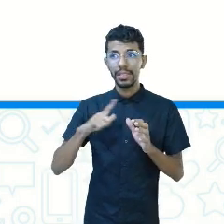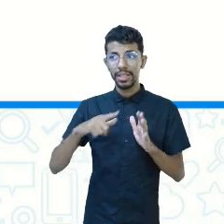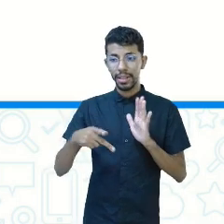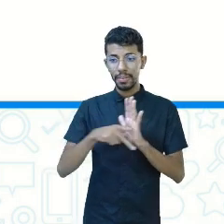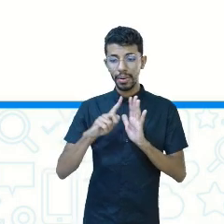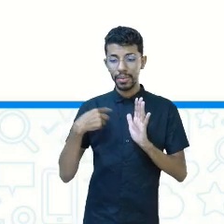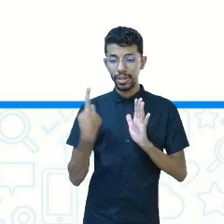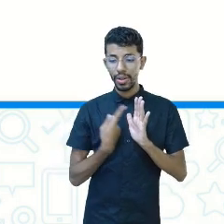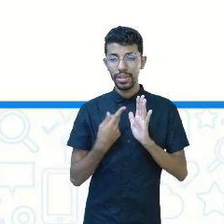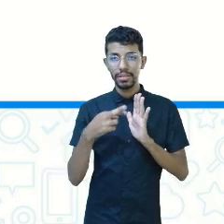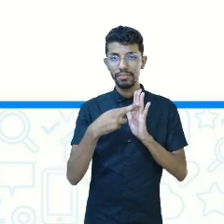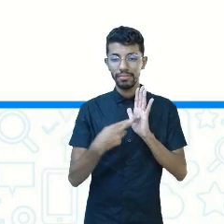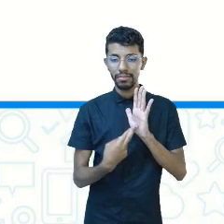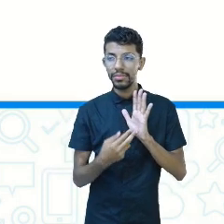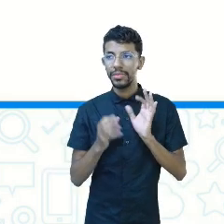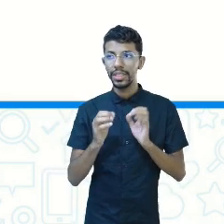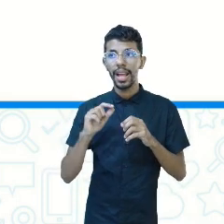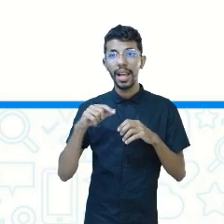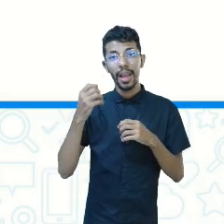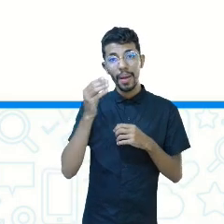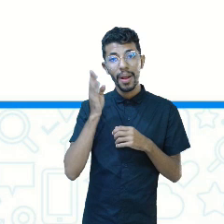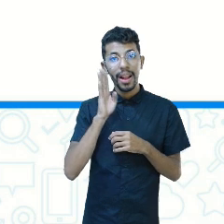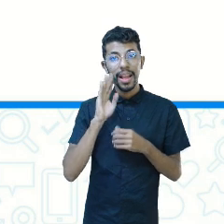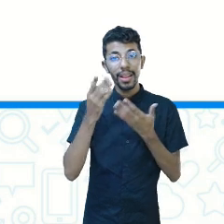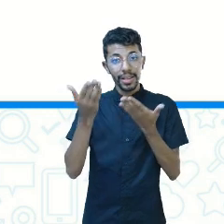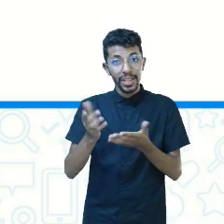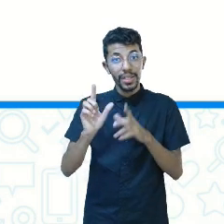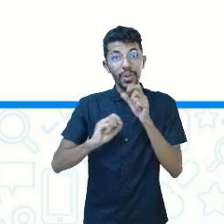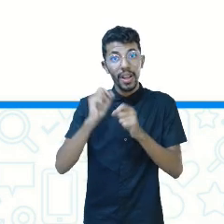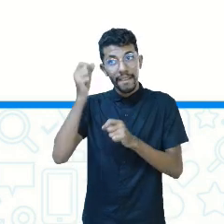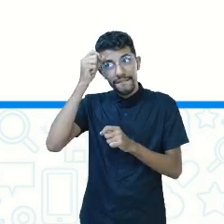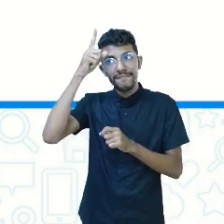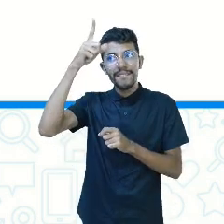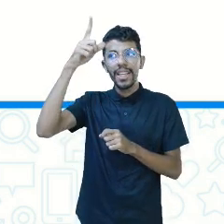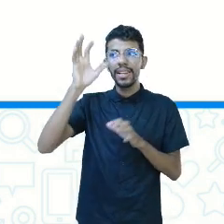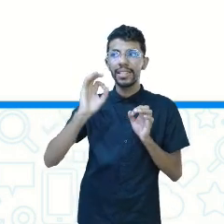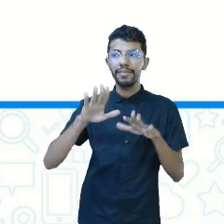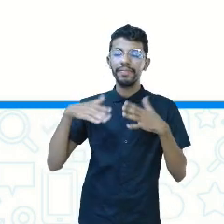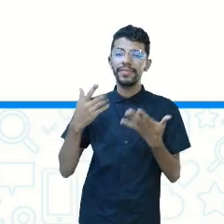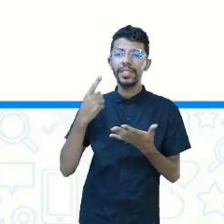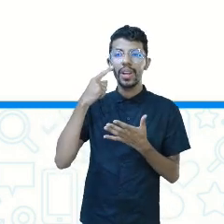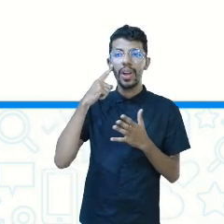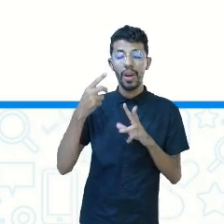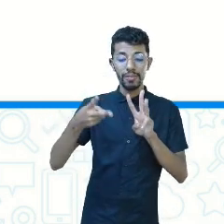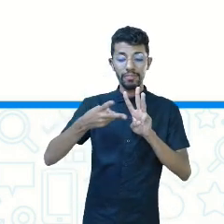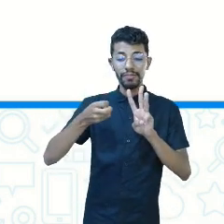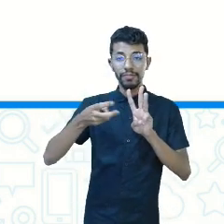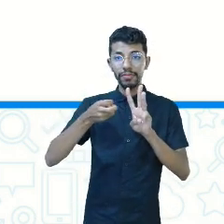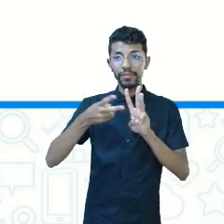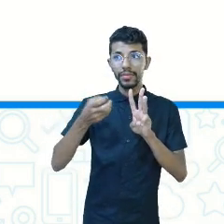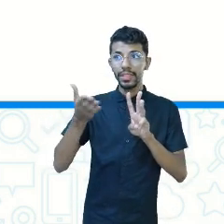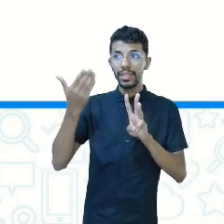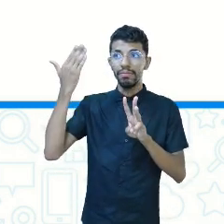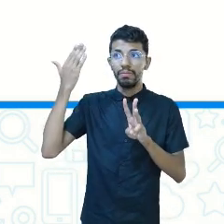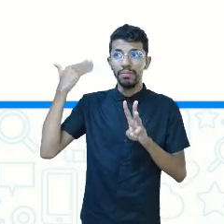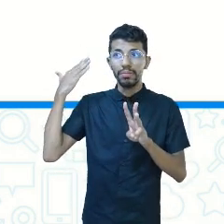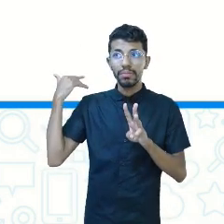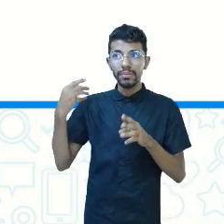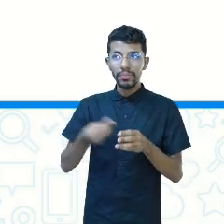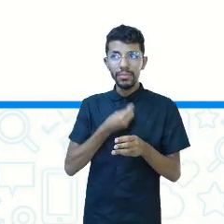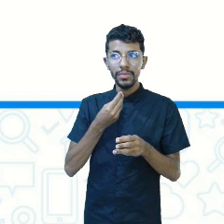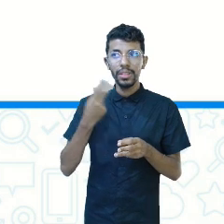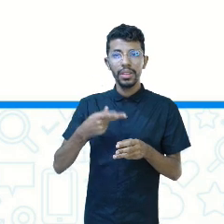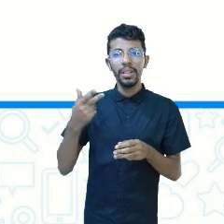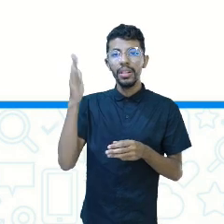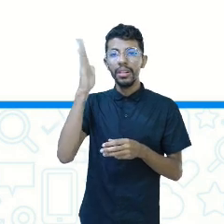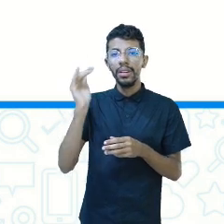legal é isso, é a criatividade. Então, os índios que viviam no Brasil antes do seu período de descobrimento